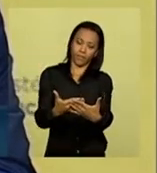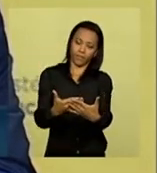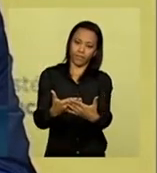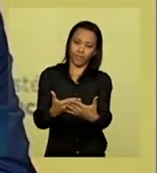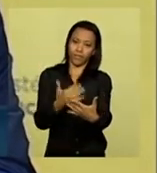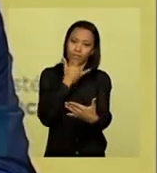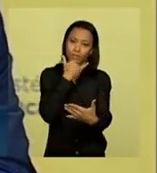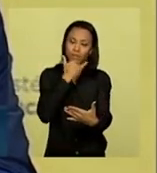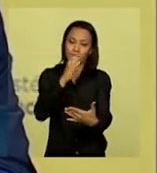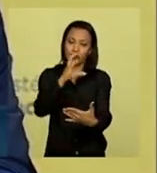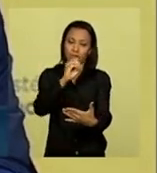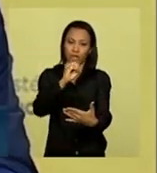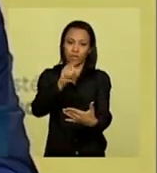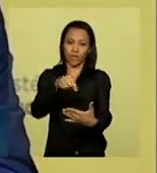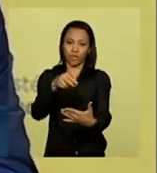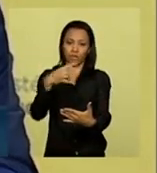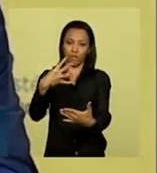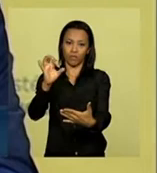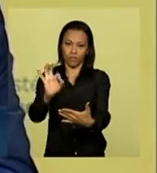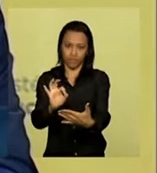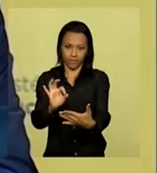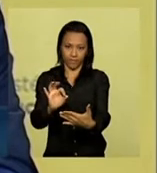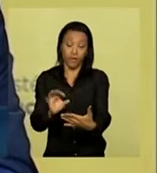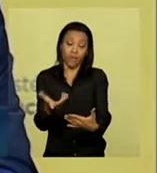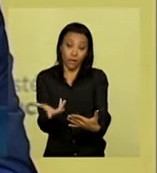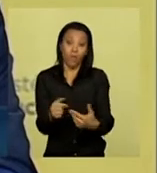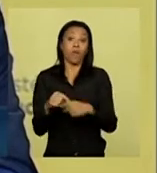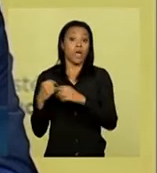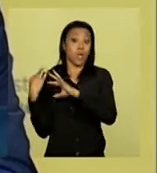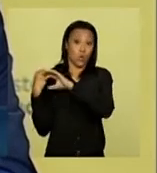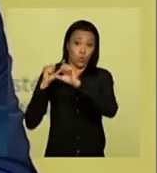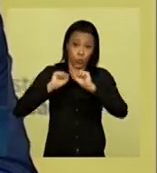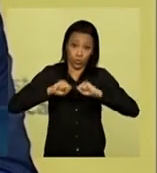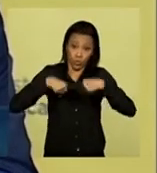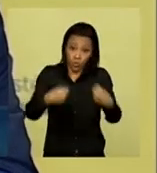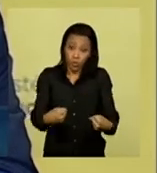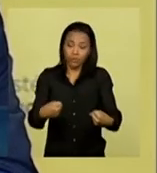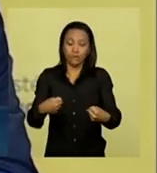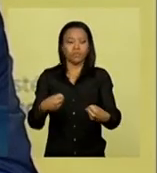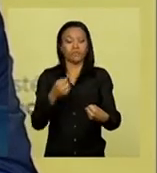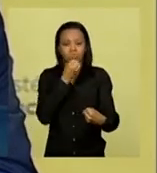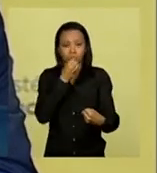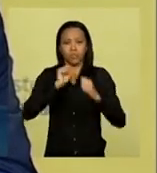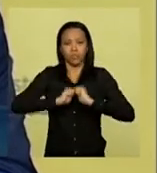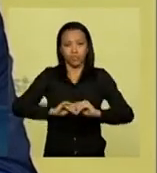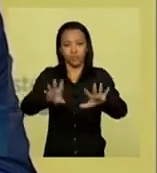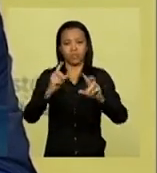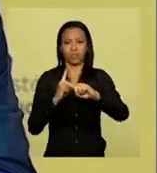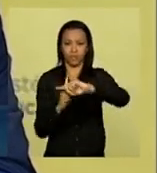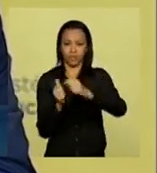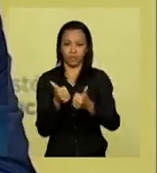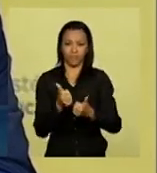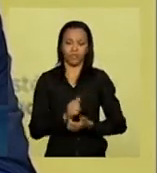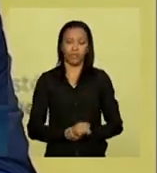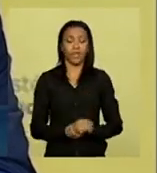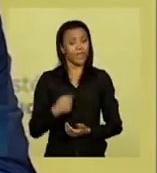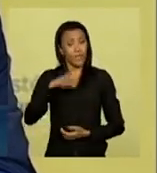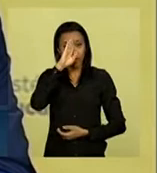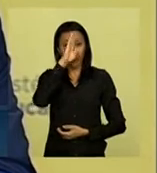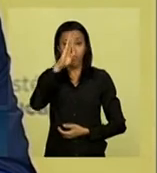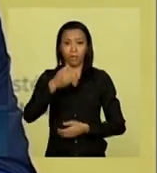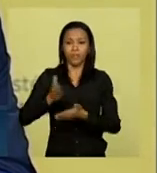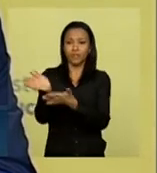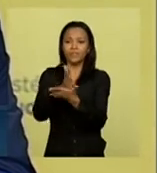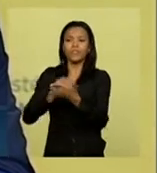de004 o esforço de expandir essa participação acho que é muito positivo é fundamental para